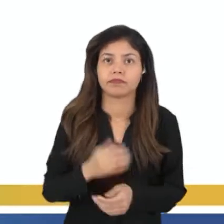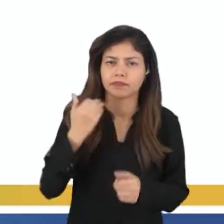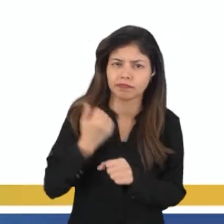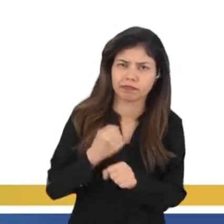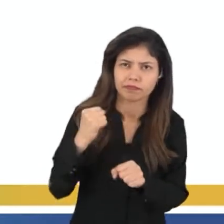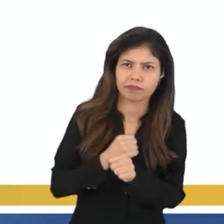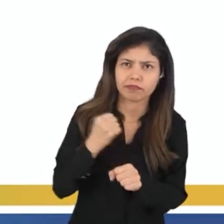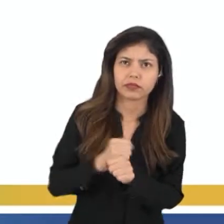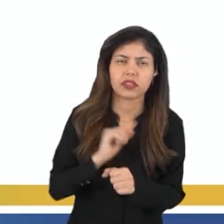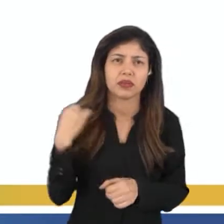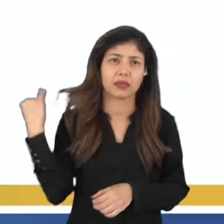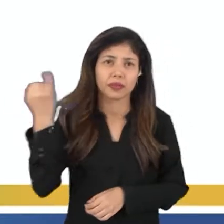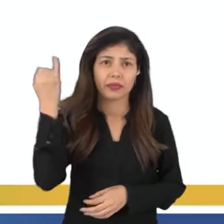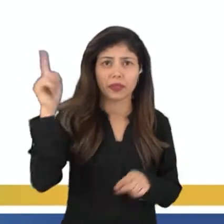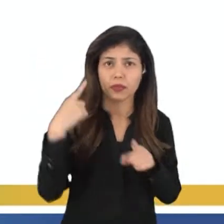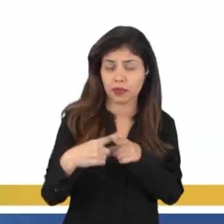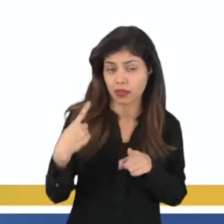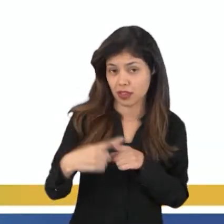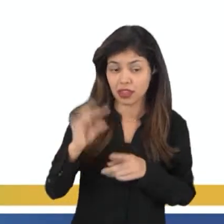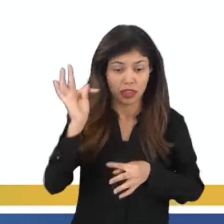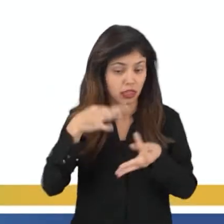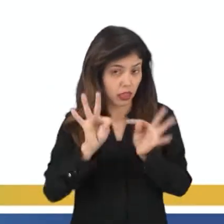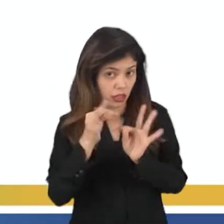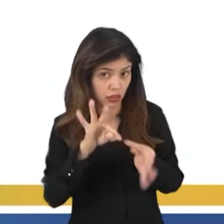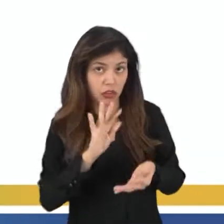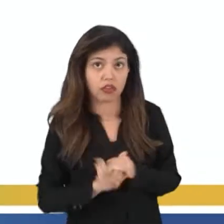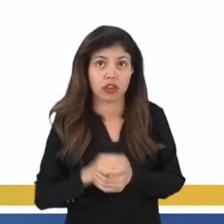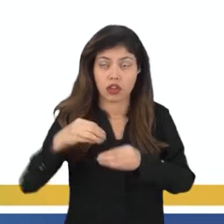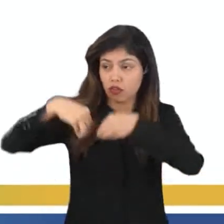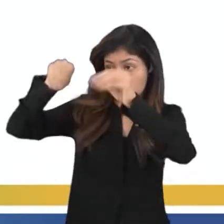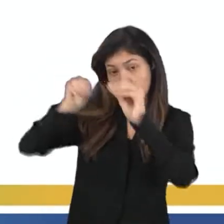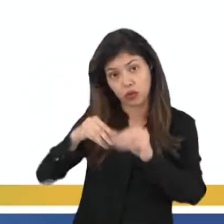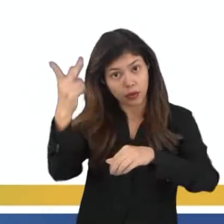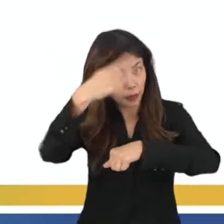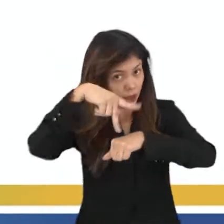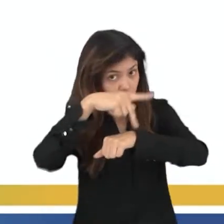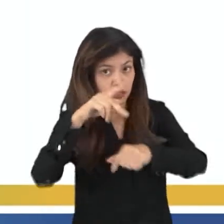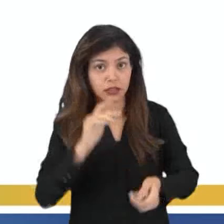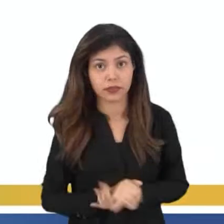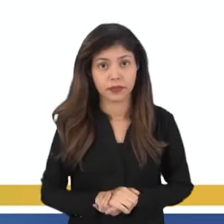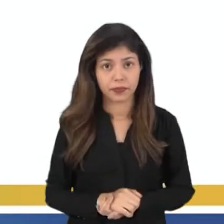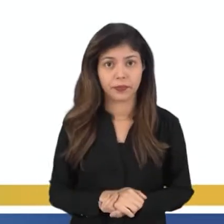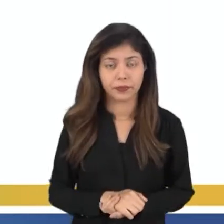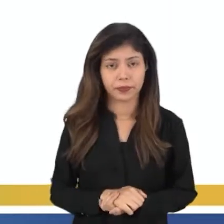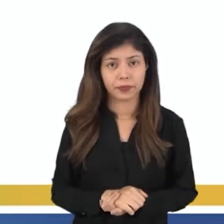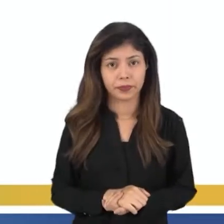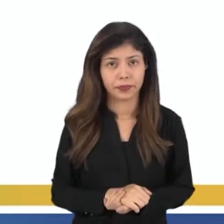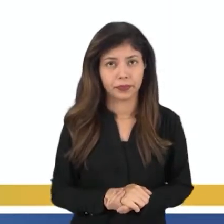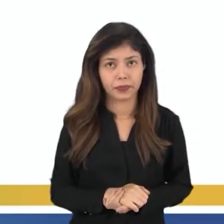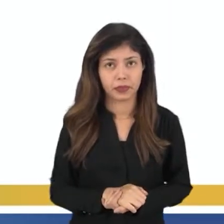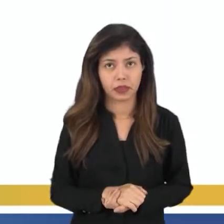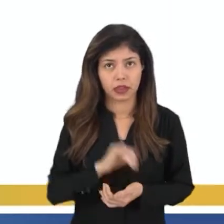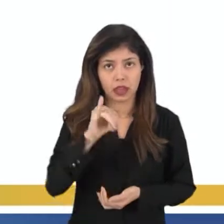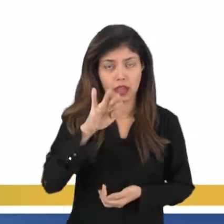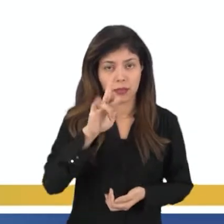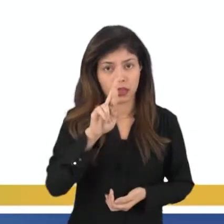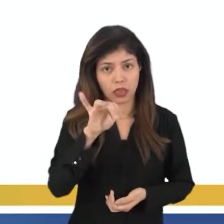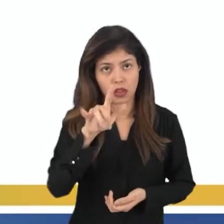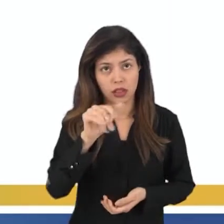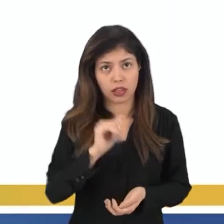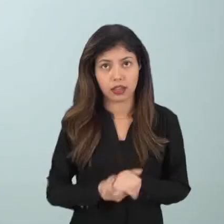construções, principalmente porque são tecnologias importadas de outros países, são bitolas que